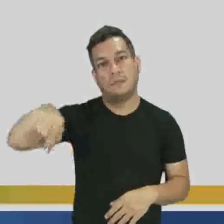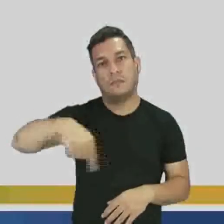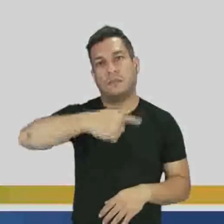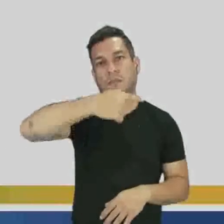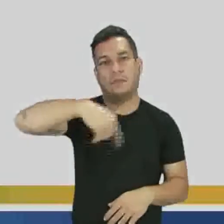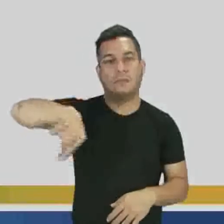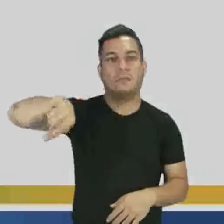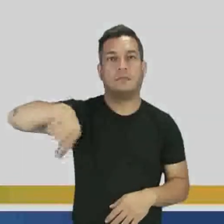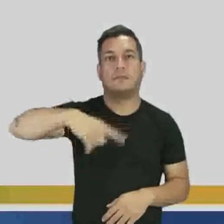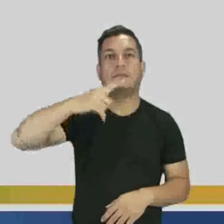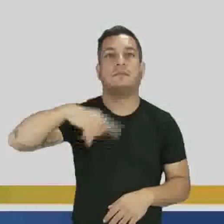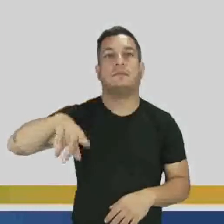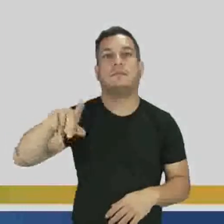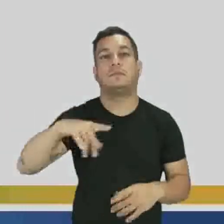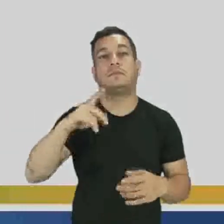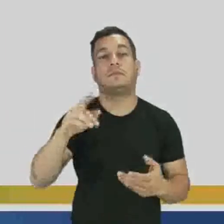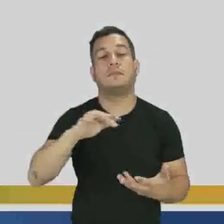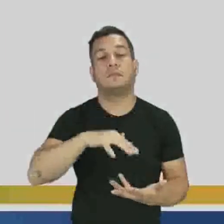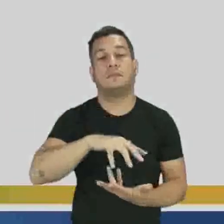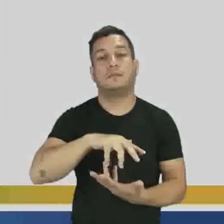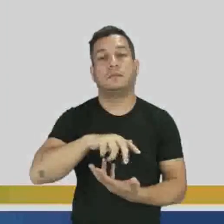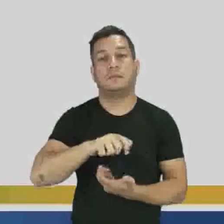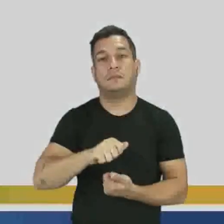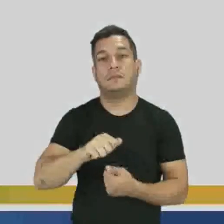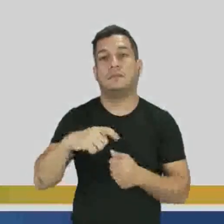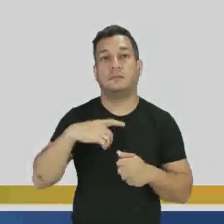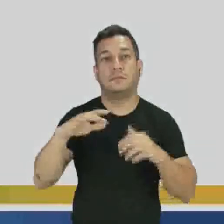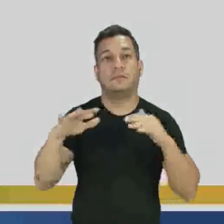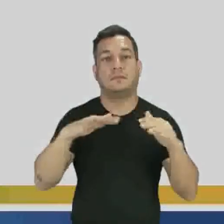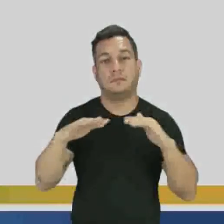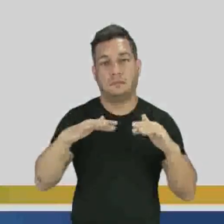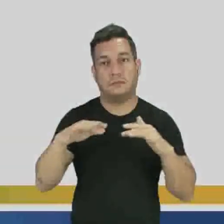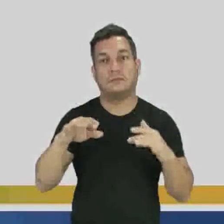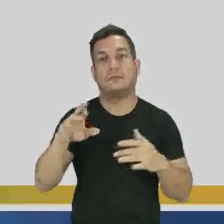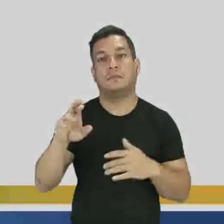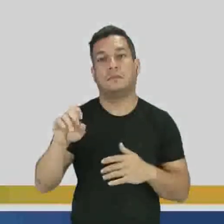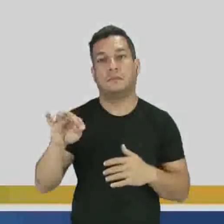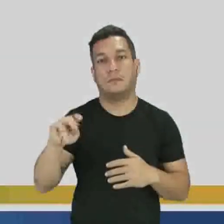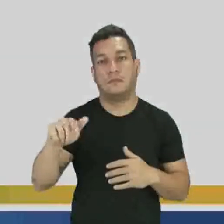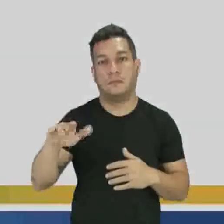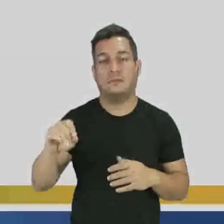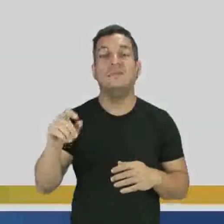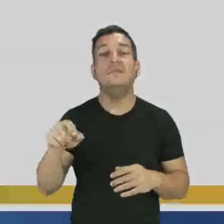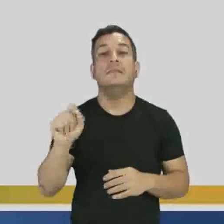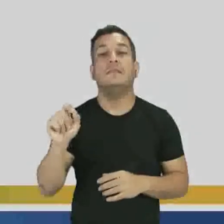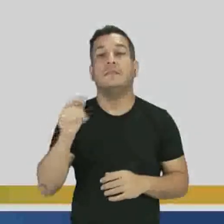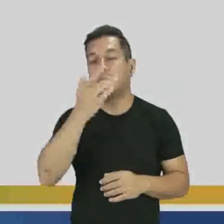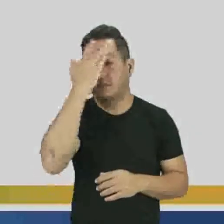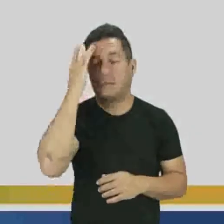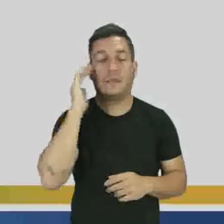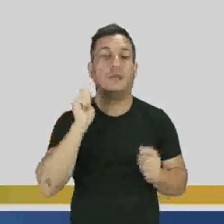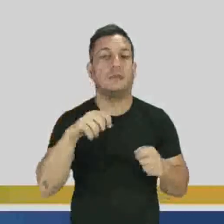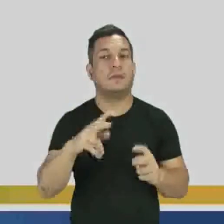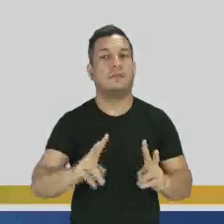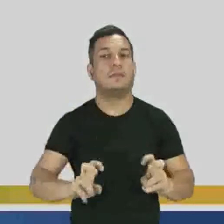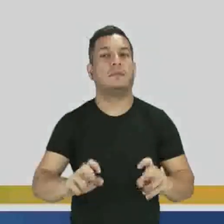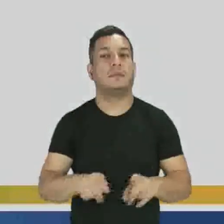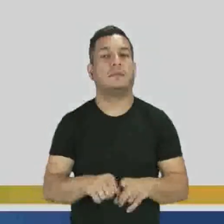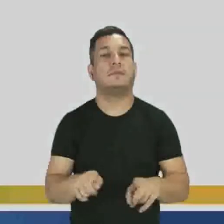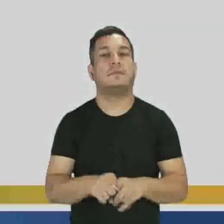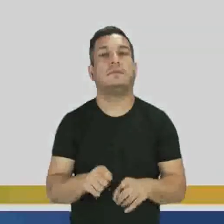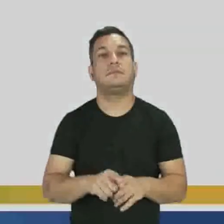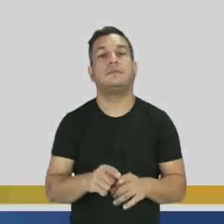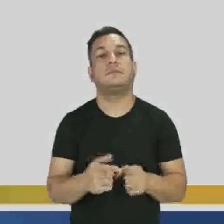oscilava, obviamente a Terra ela continuava seu movimento de rotação. E aí o que as pessoas então poderiam perceber